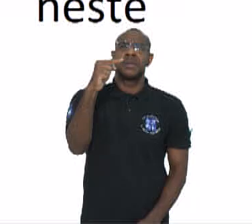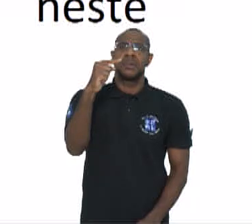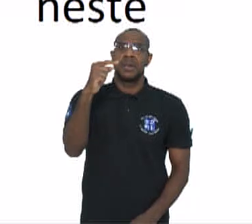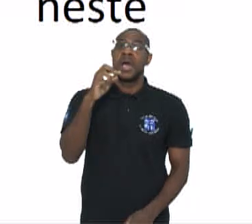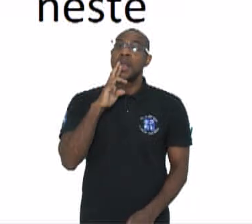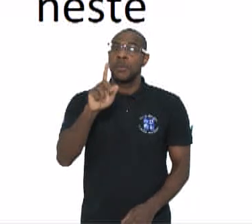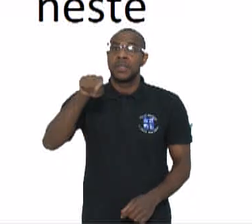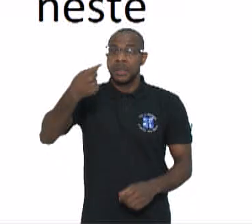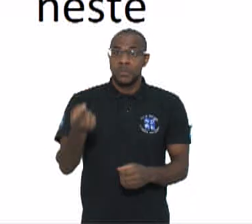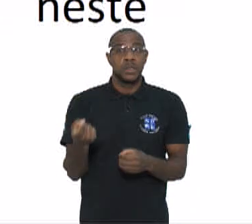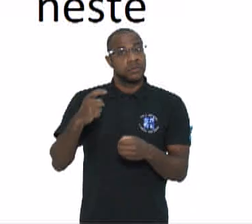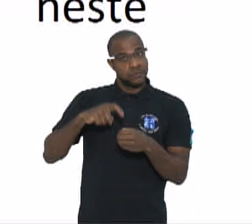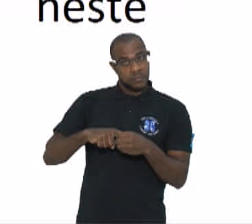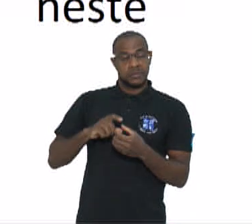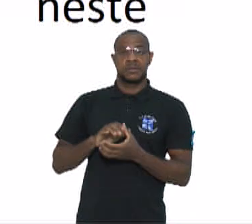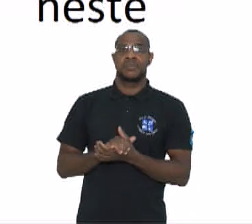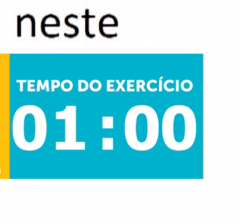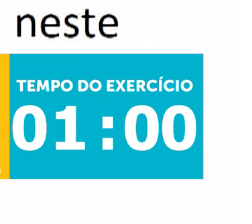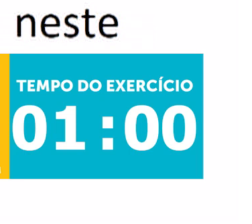corrigir.